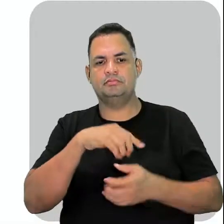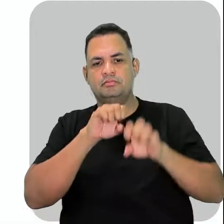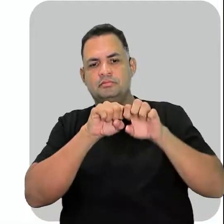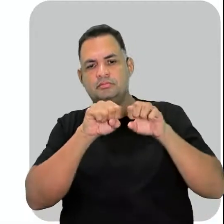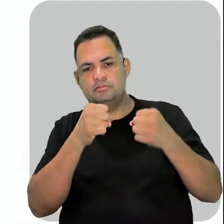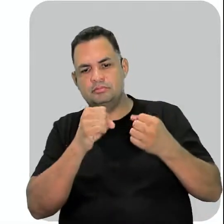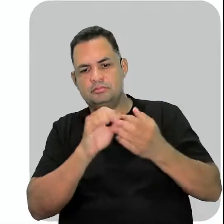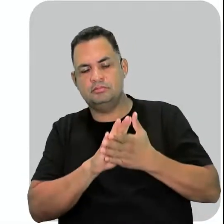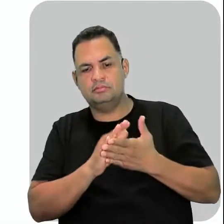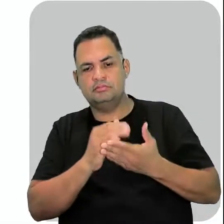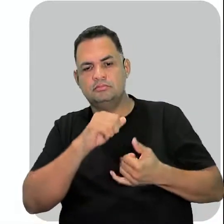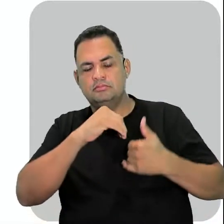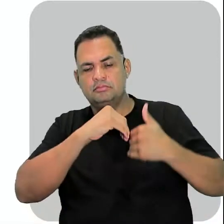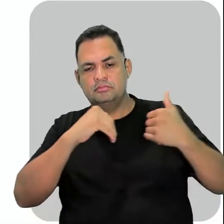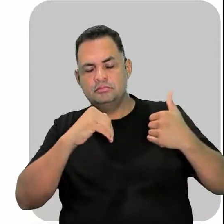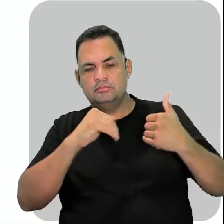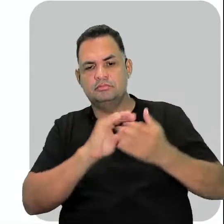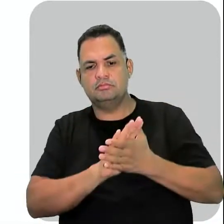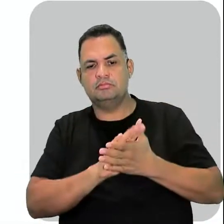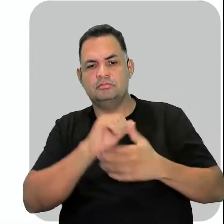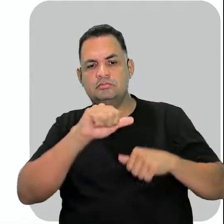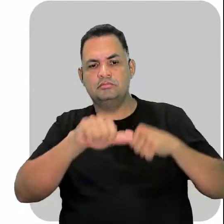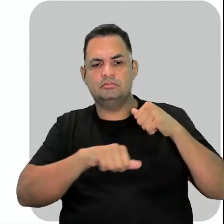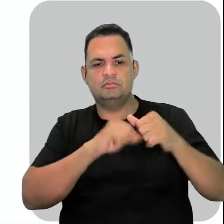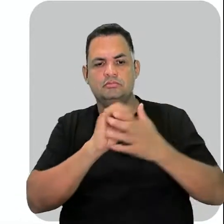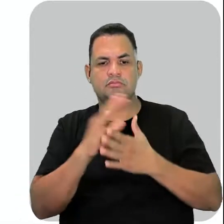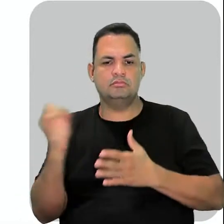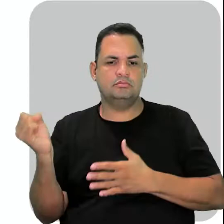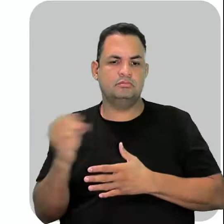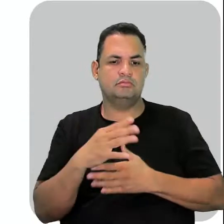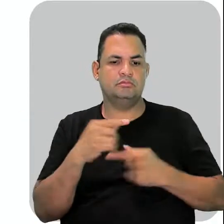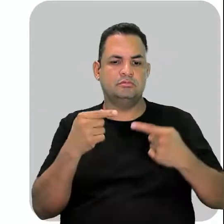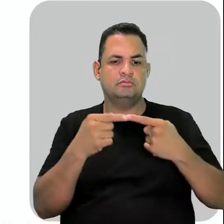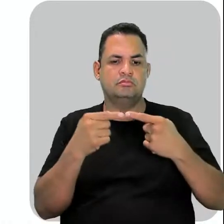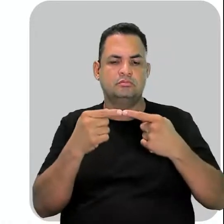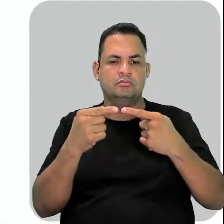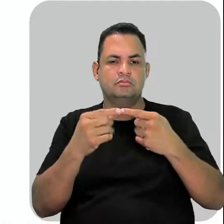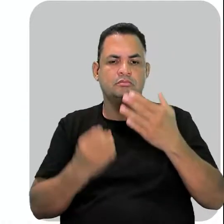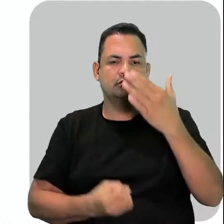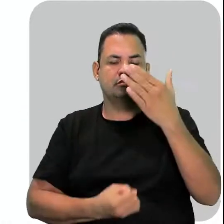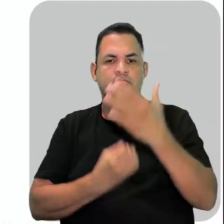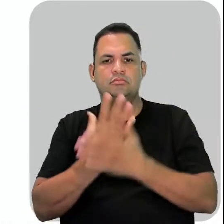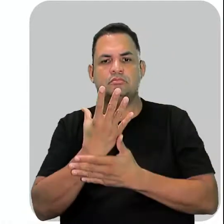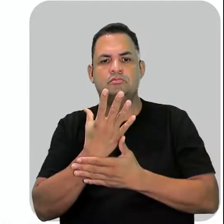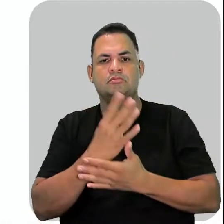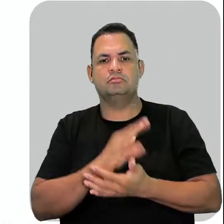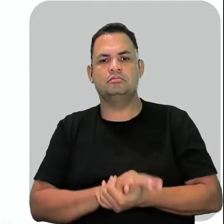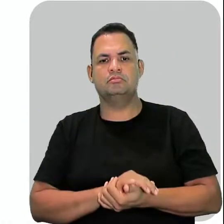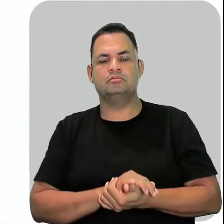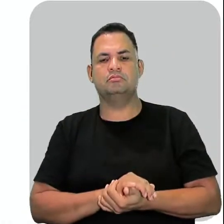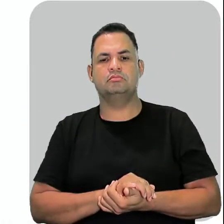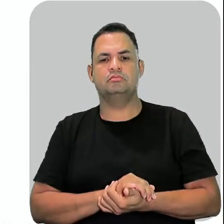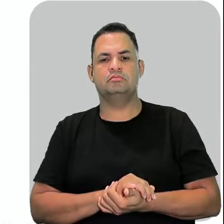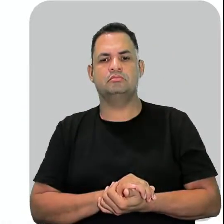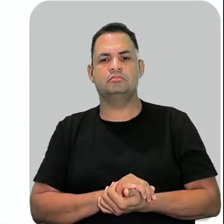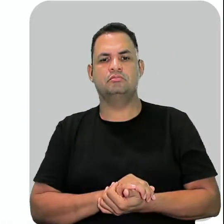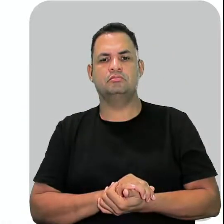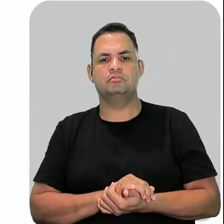da ligação, a formação de ligação nova e dando origem ao